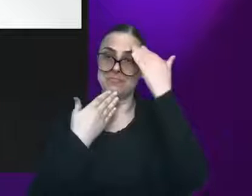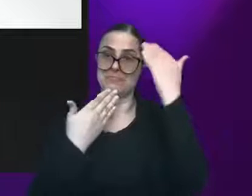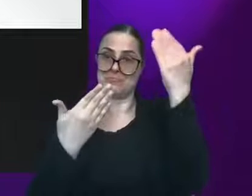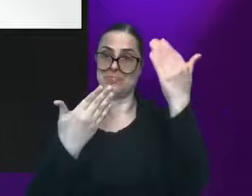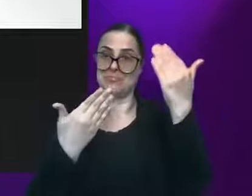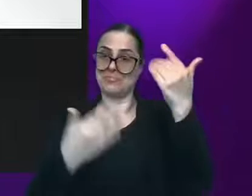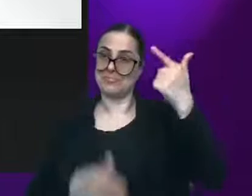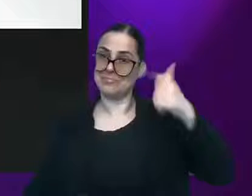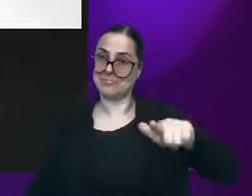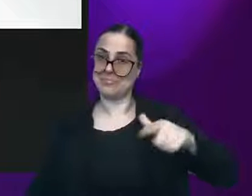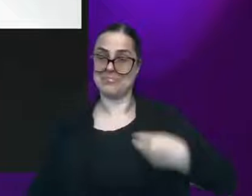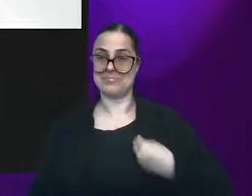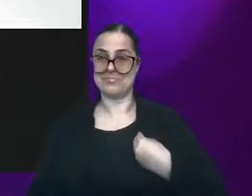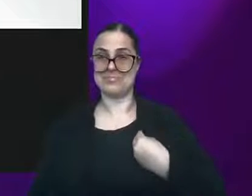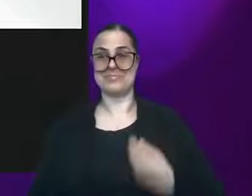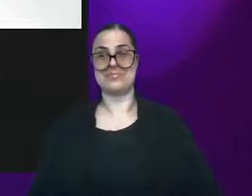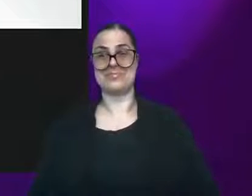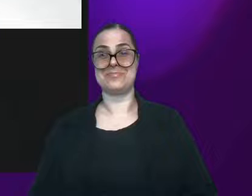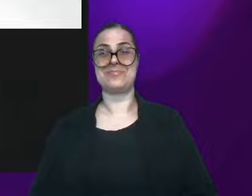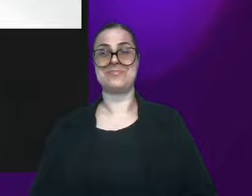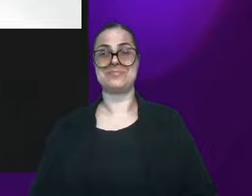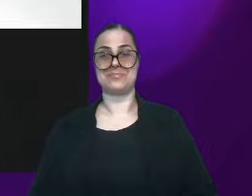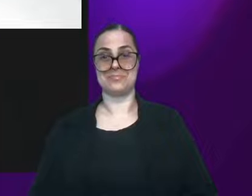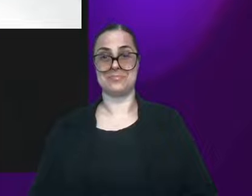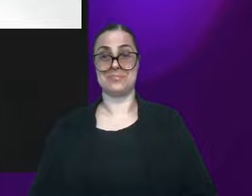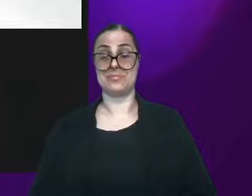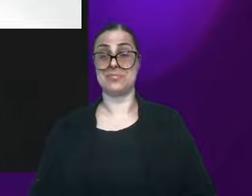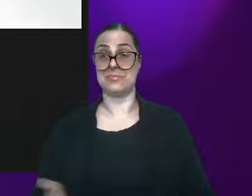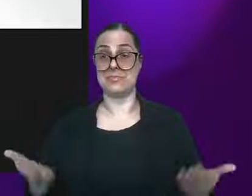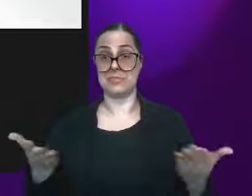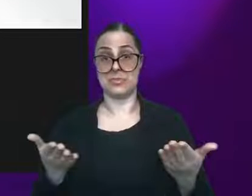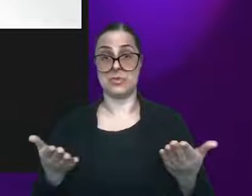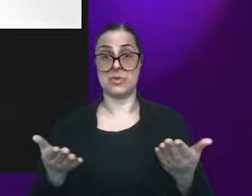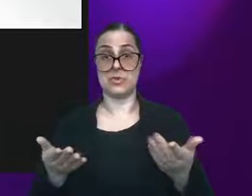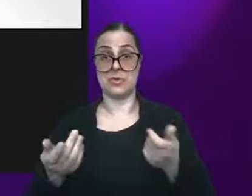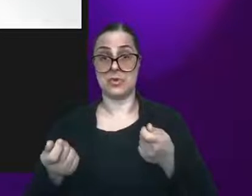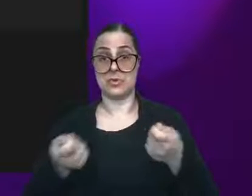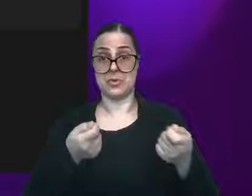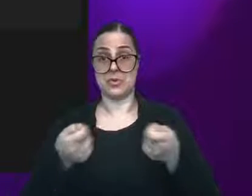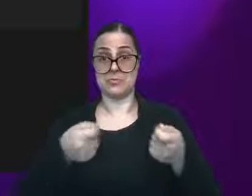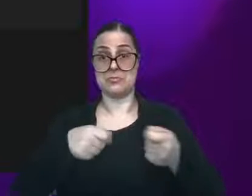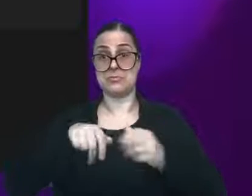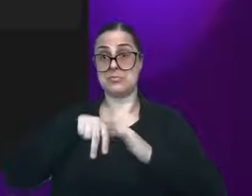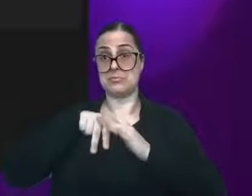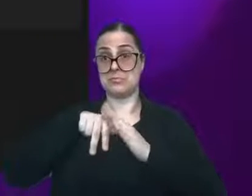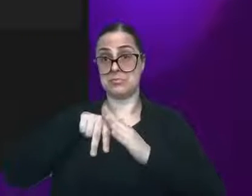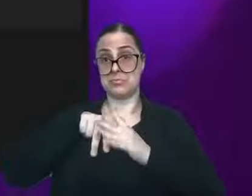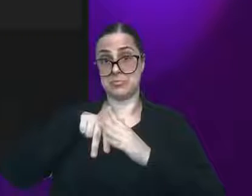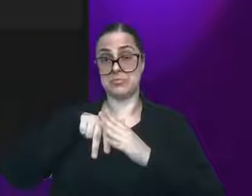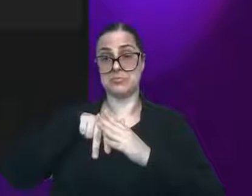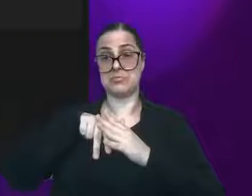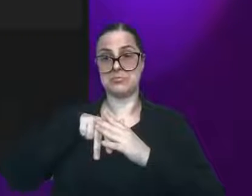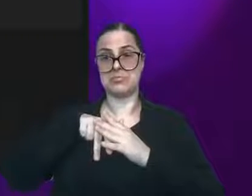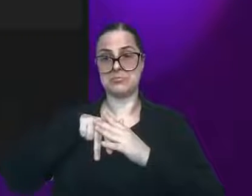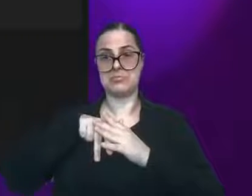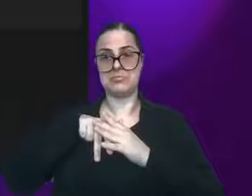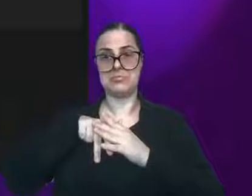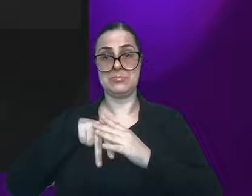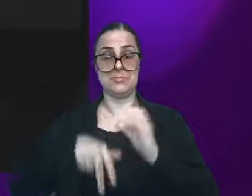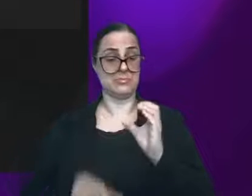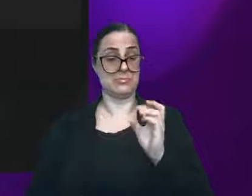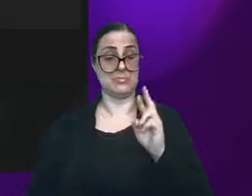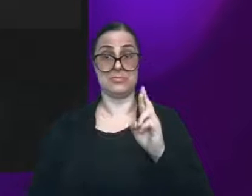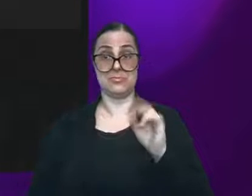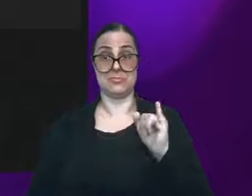vamos para a próxima mesa, sobre o manejo volêmico no paciente crítico. Então, ficou um bom gancho disso que nós terminamos